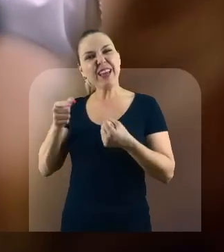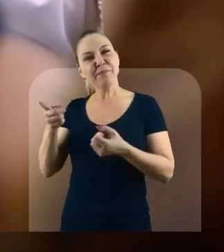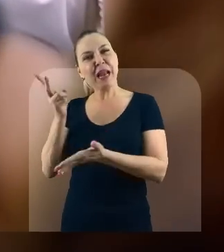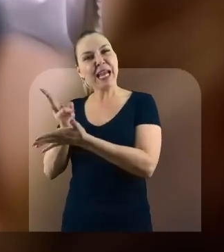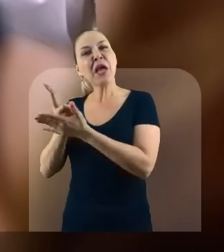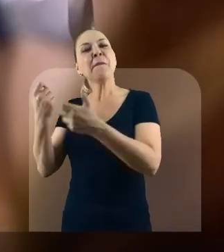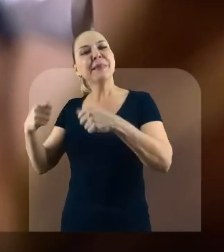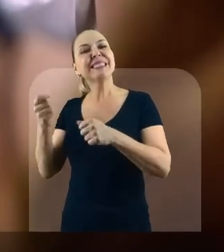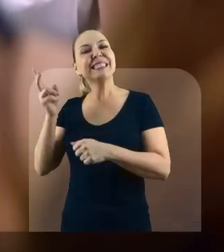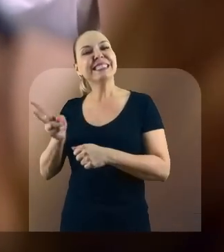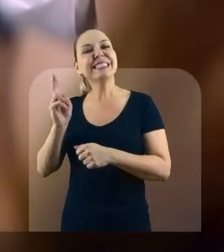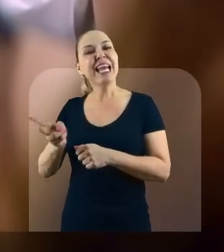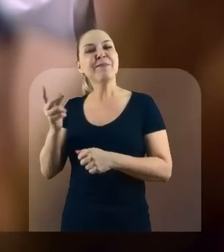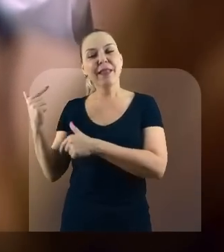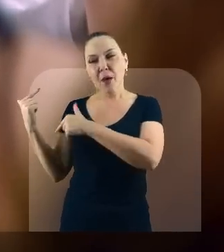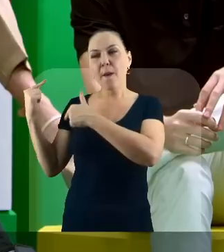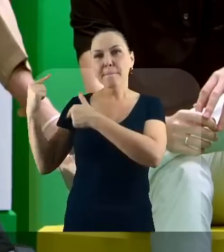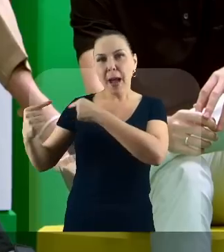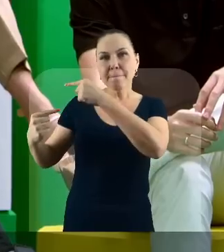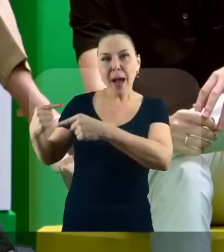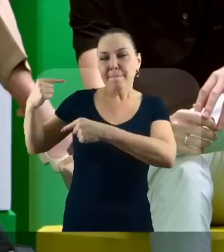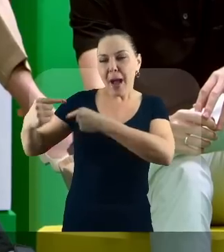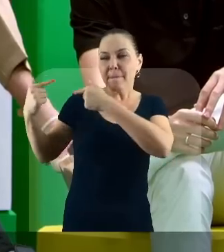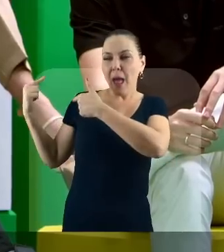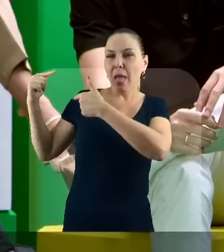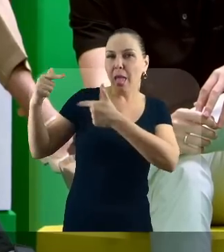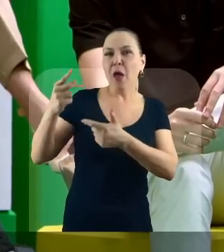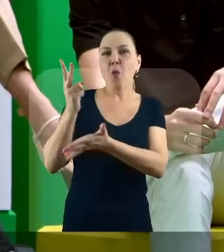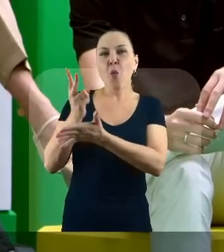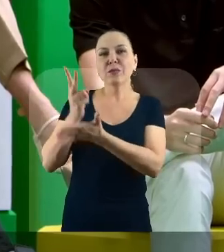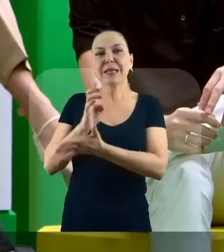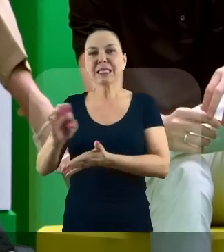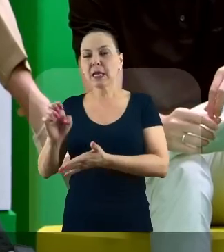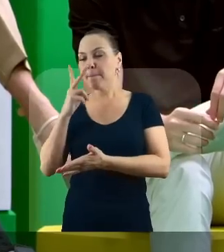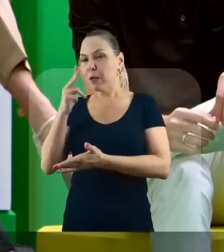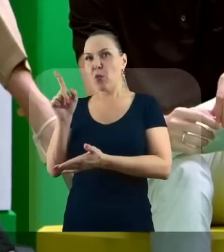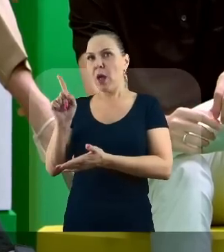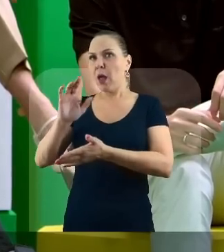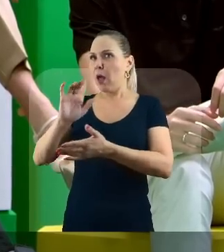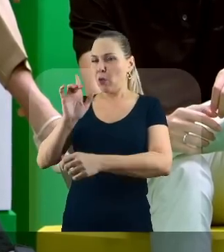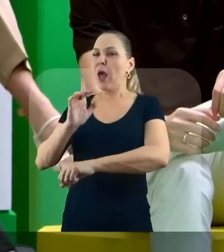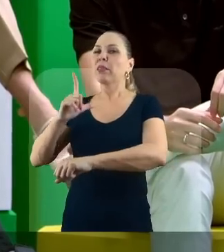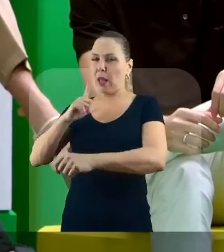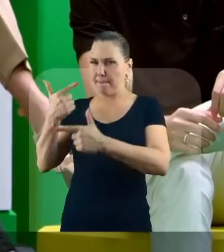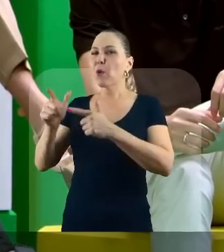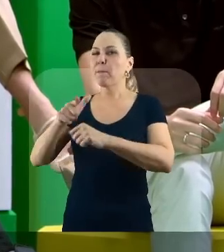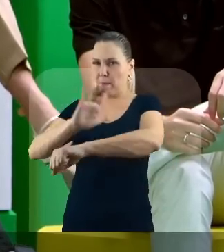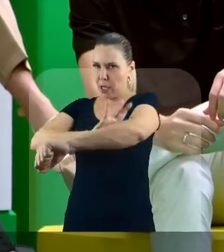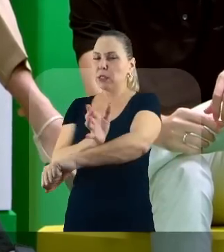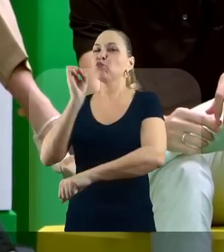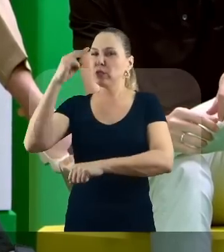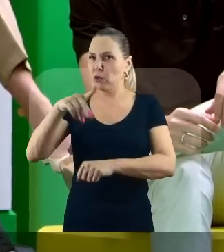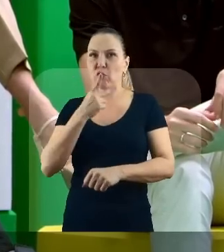que é uma missão da direita deixar cada vez mais claro que não é que a gente nega o problema do racismo, não é que a gente diga